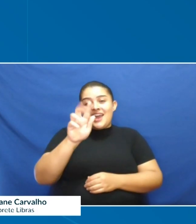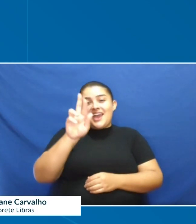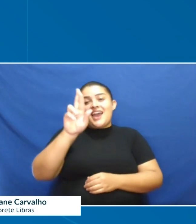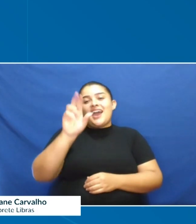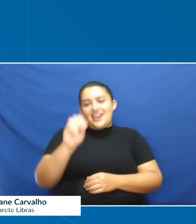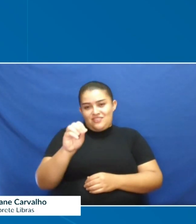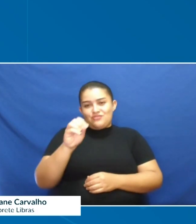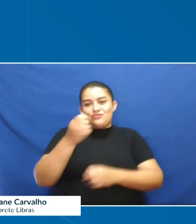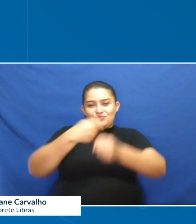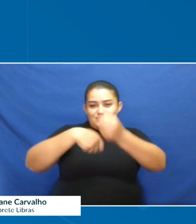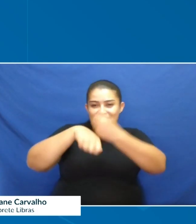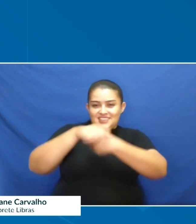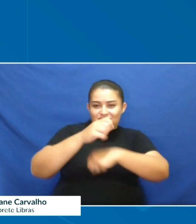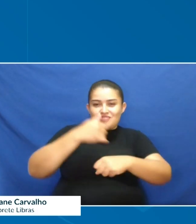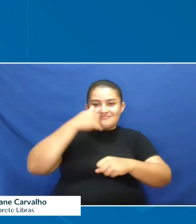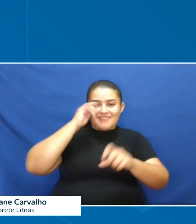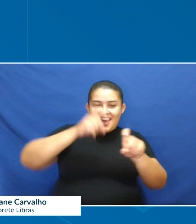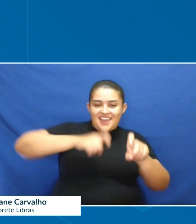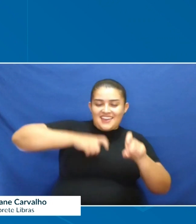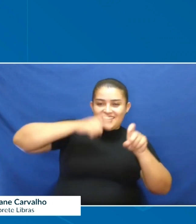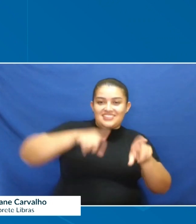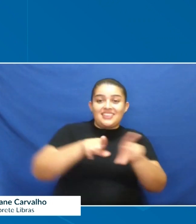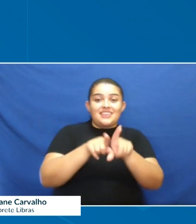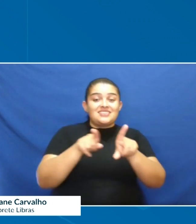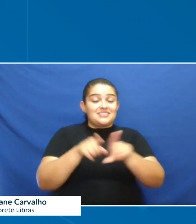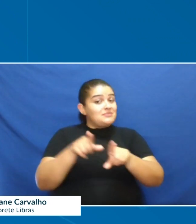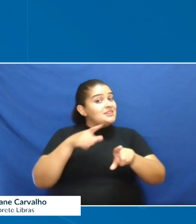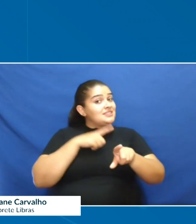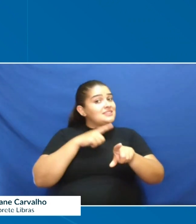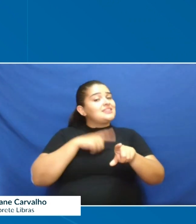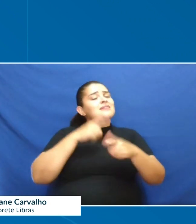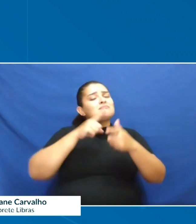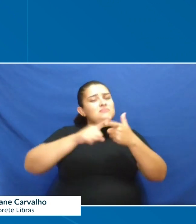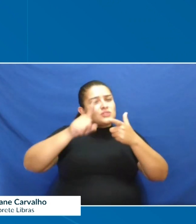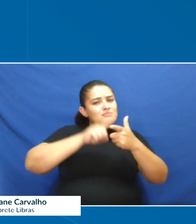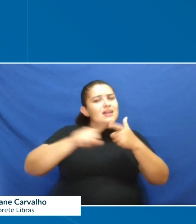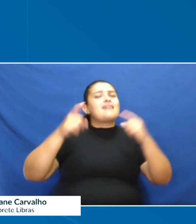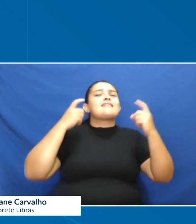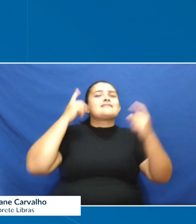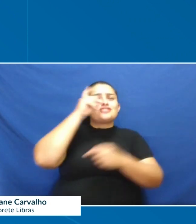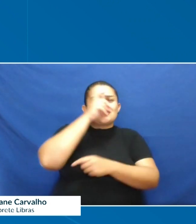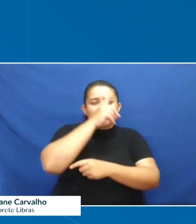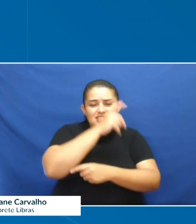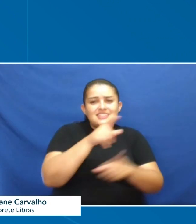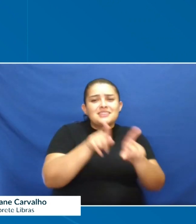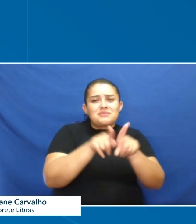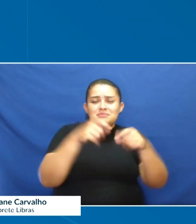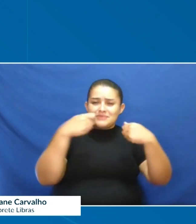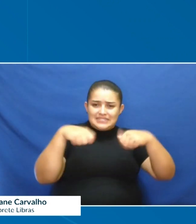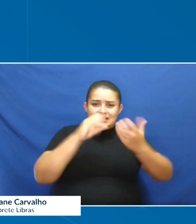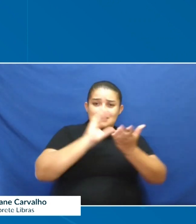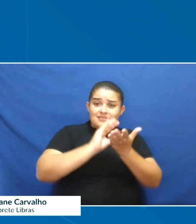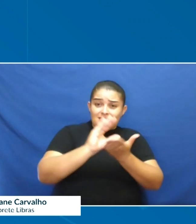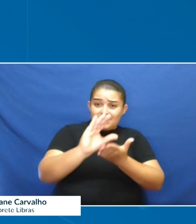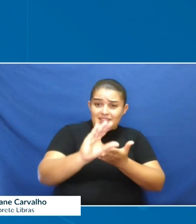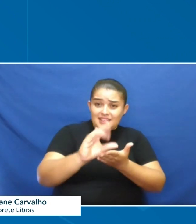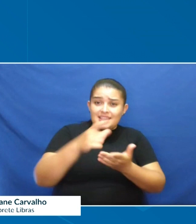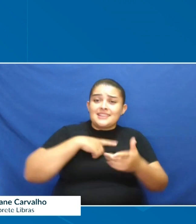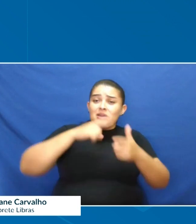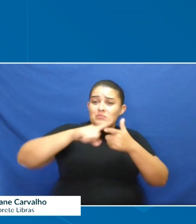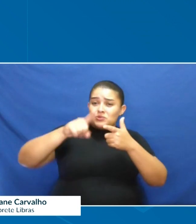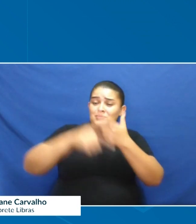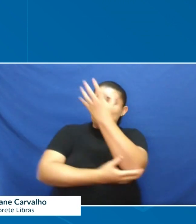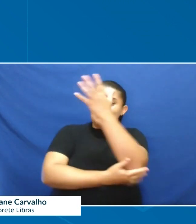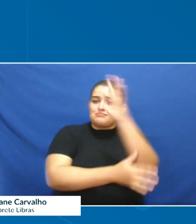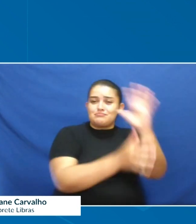né? Mas que também tem as suas dificuldades, tem uma necessidade de financiamento muito grande, tem um problema